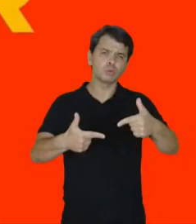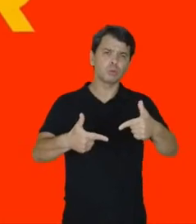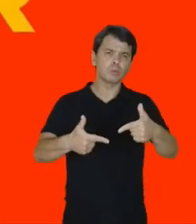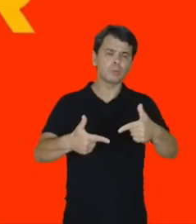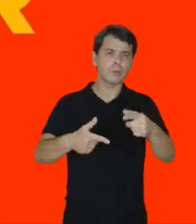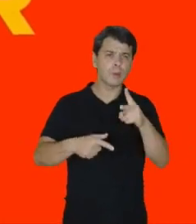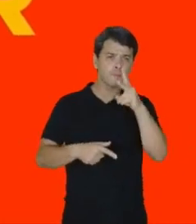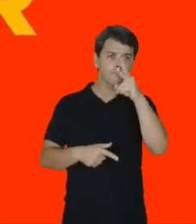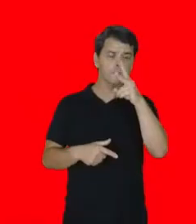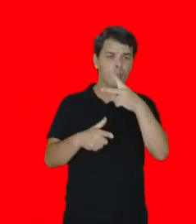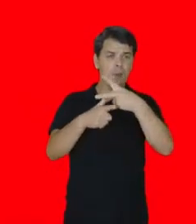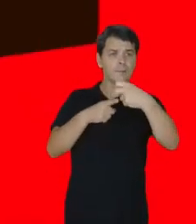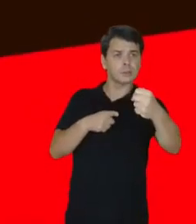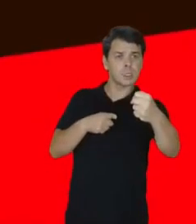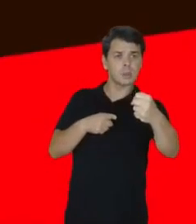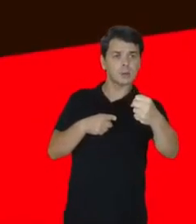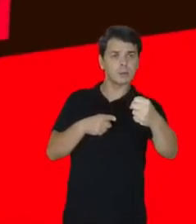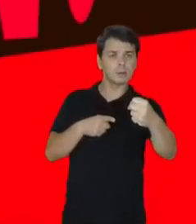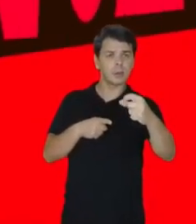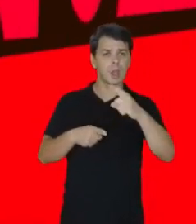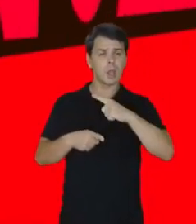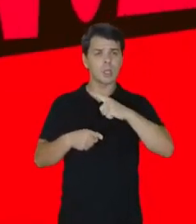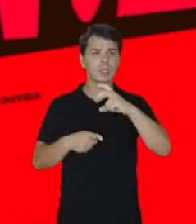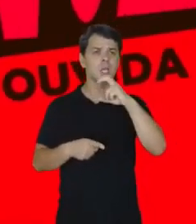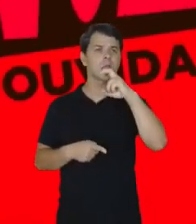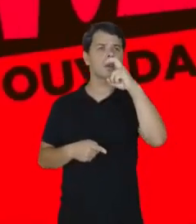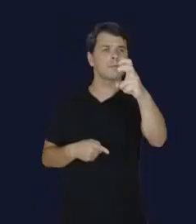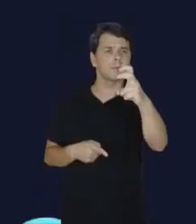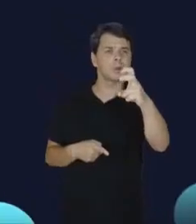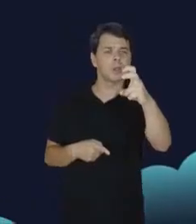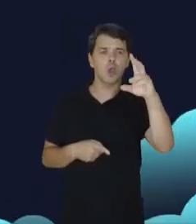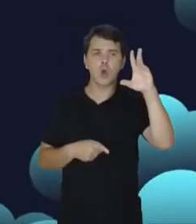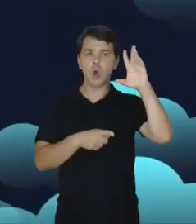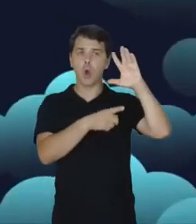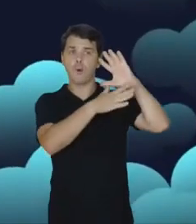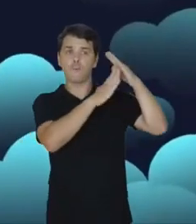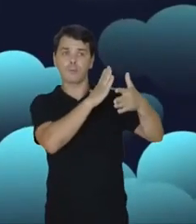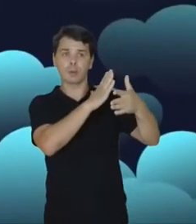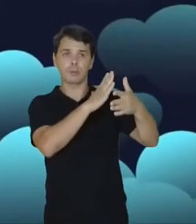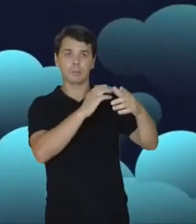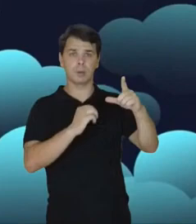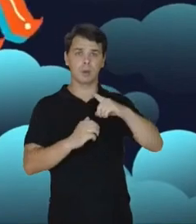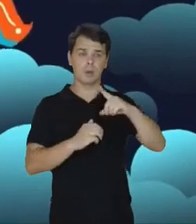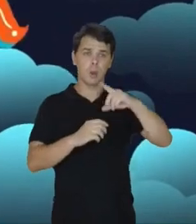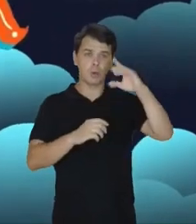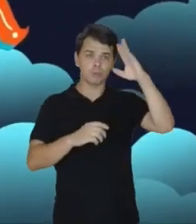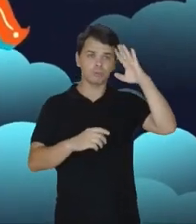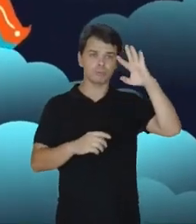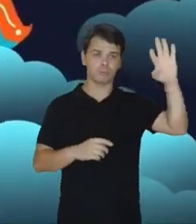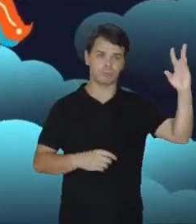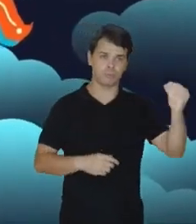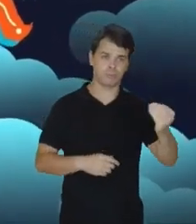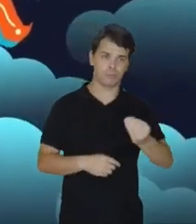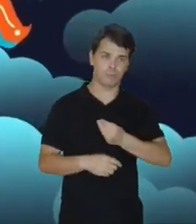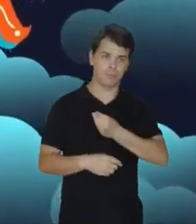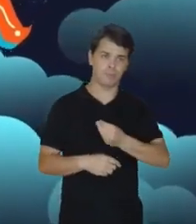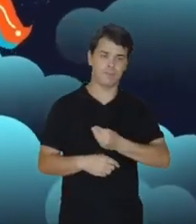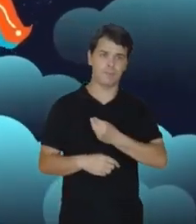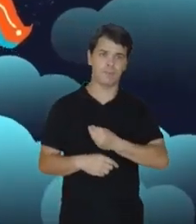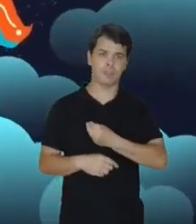batalhando pra vencer. Tenho voz pra ser ouvida, tenho sonhos pra